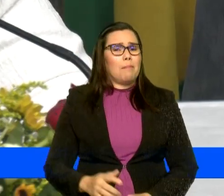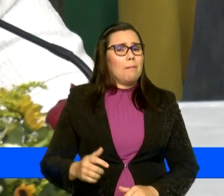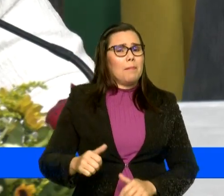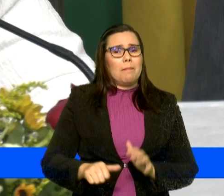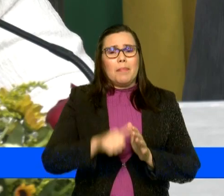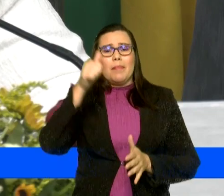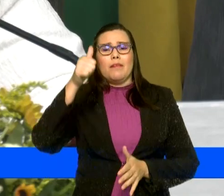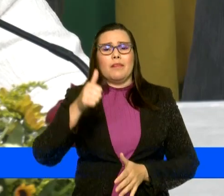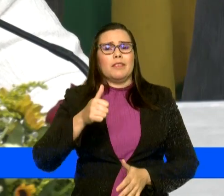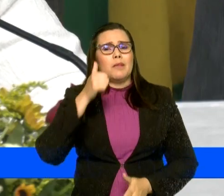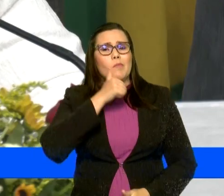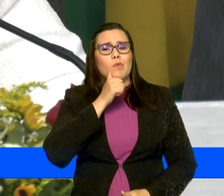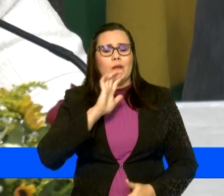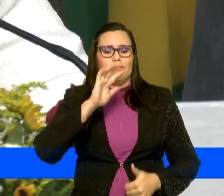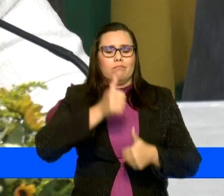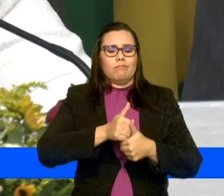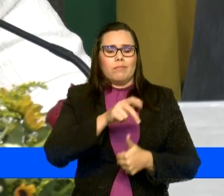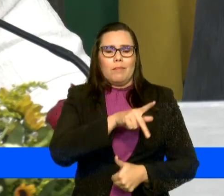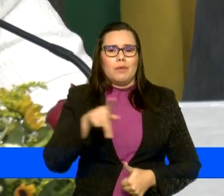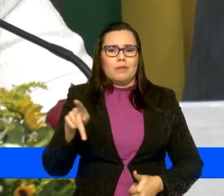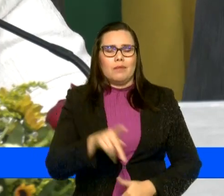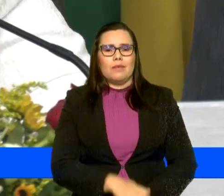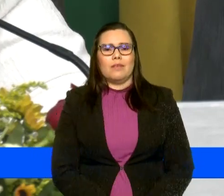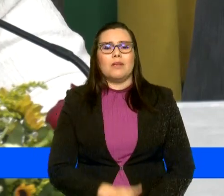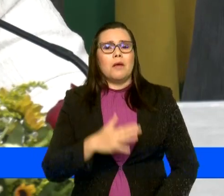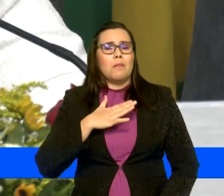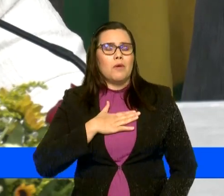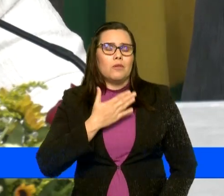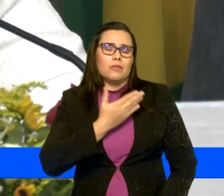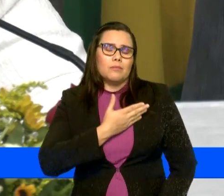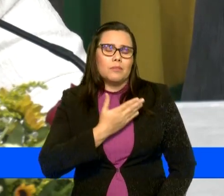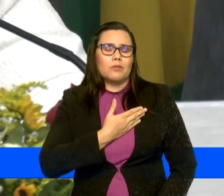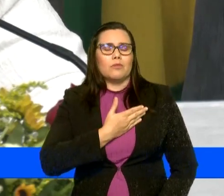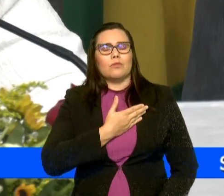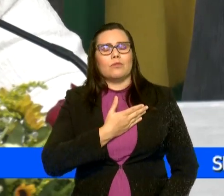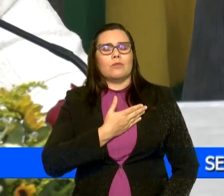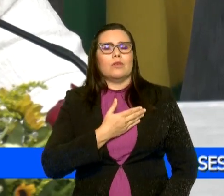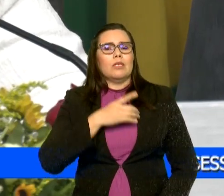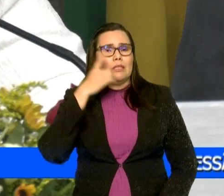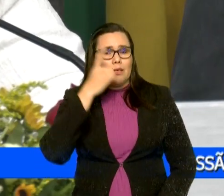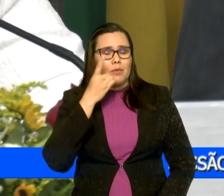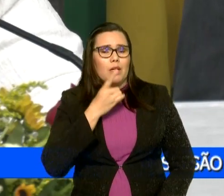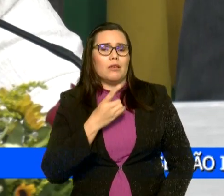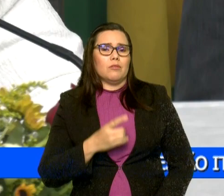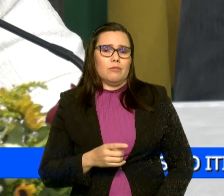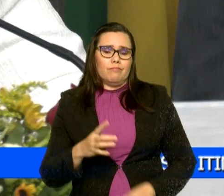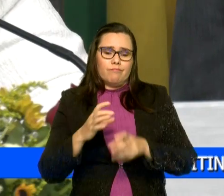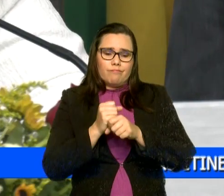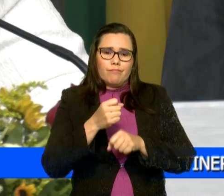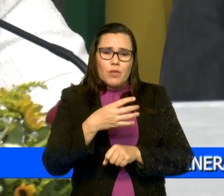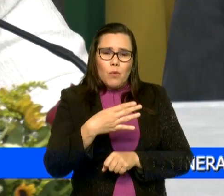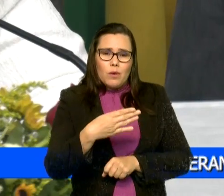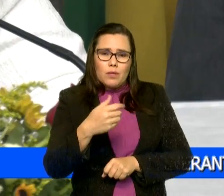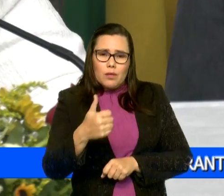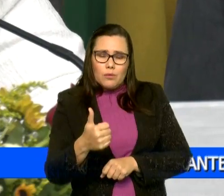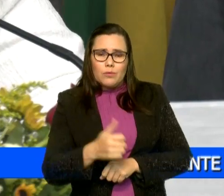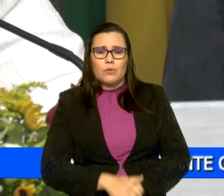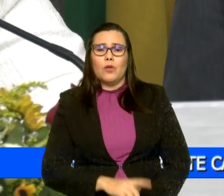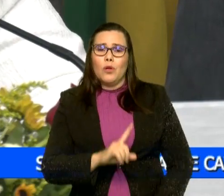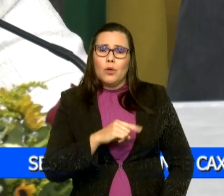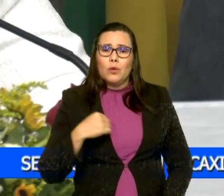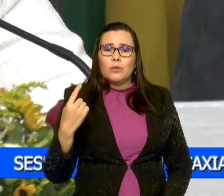onde meus 41 colegas parlamentares estão aqui para debater problemas e buscar